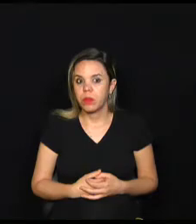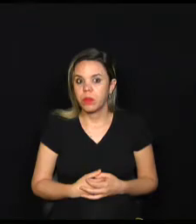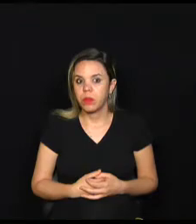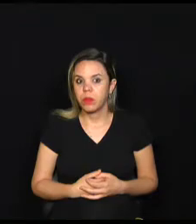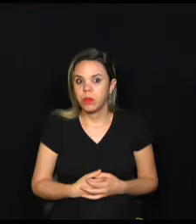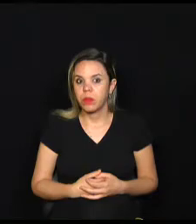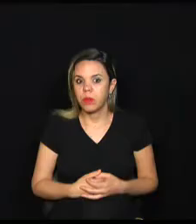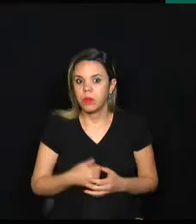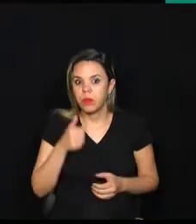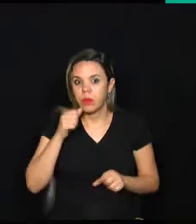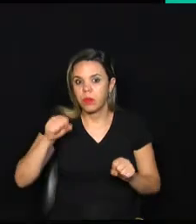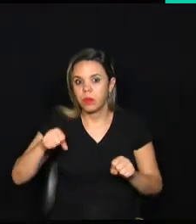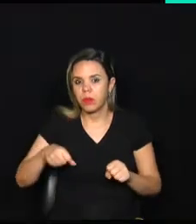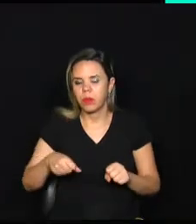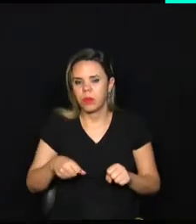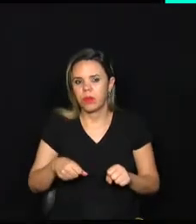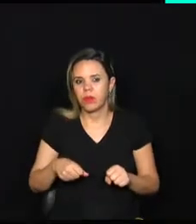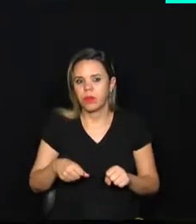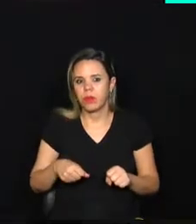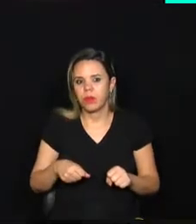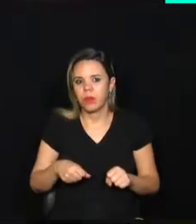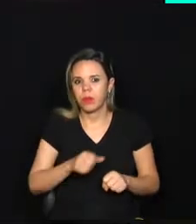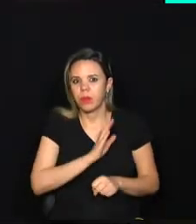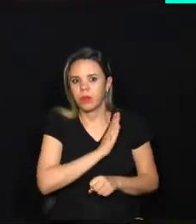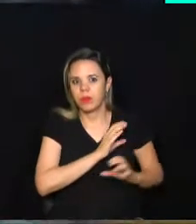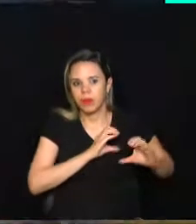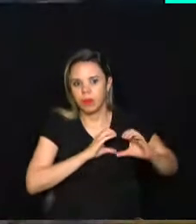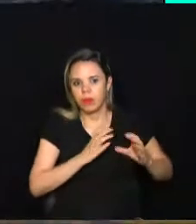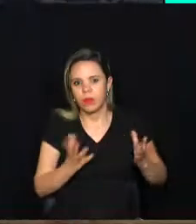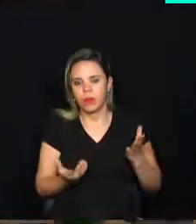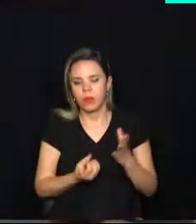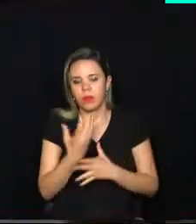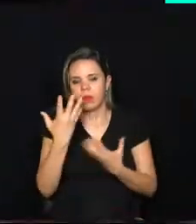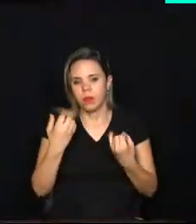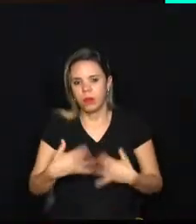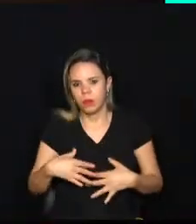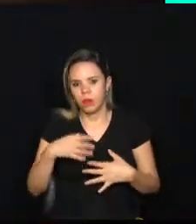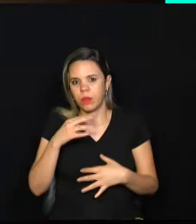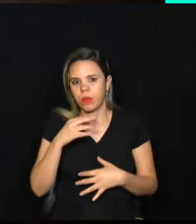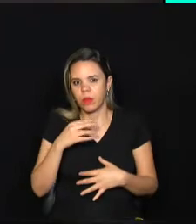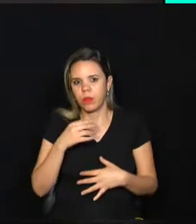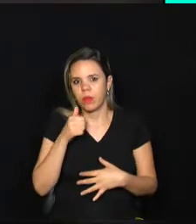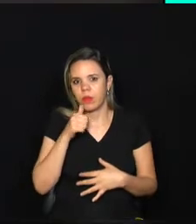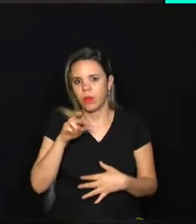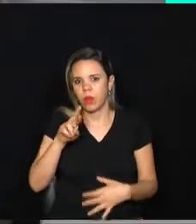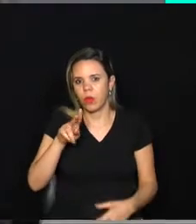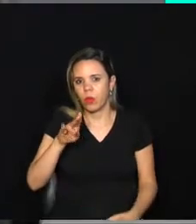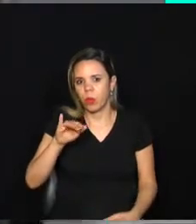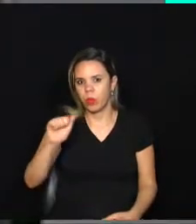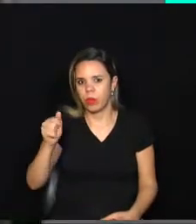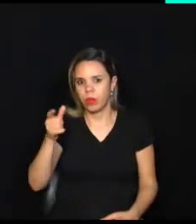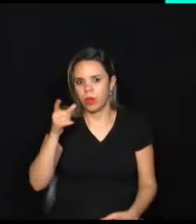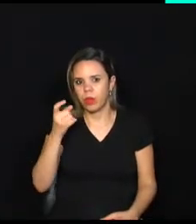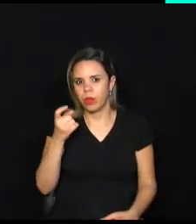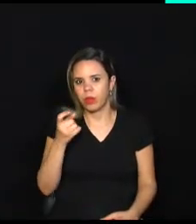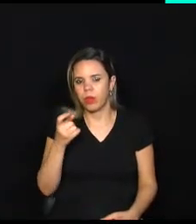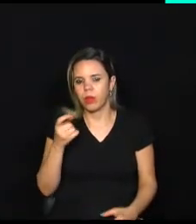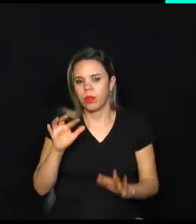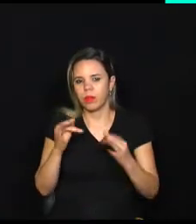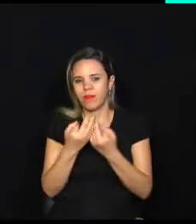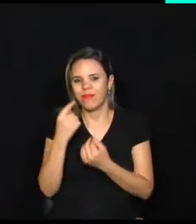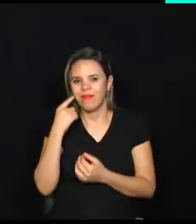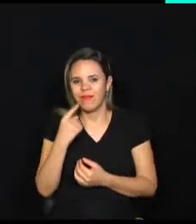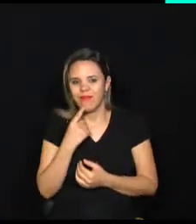Garota da Moto. Já no Ritmo do Coração, conta a história de Rubi, que é a única pessoa a escutar em uma família de